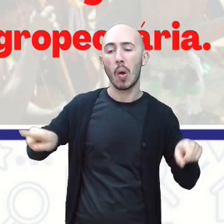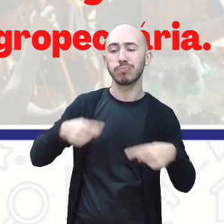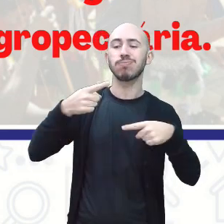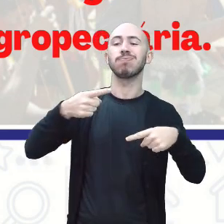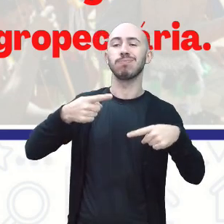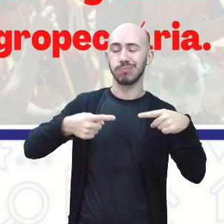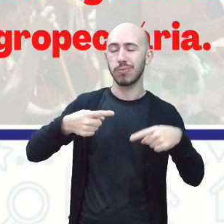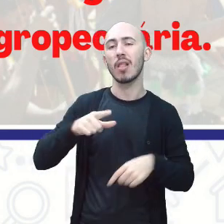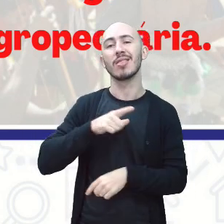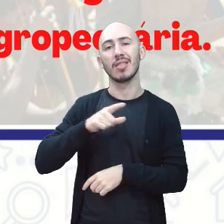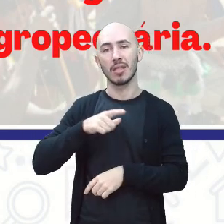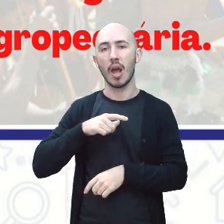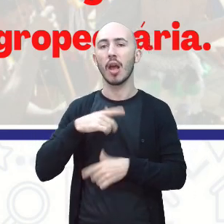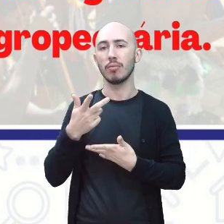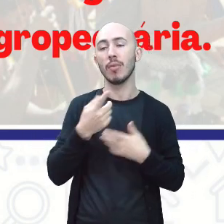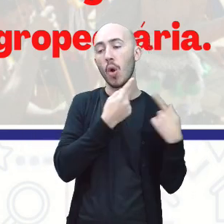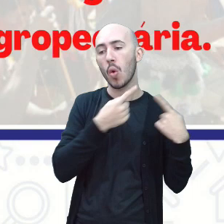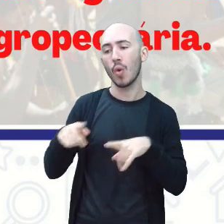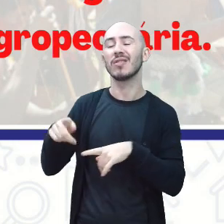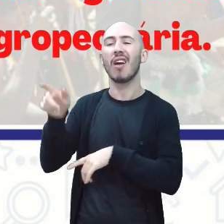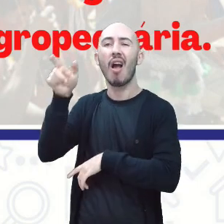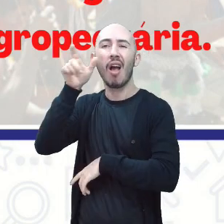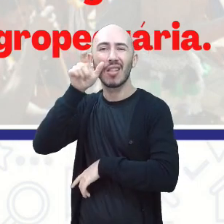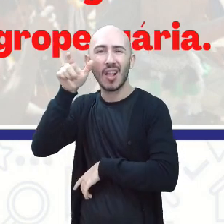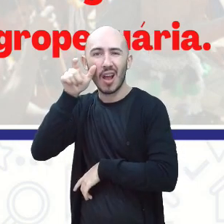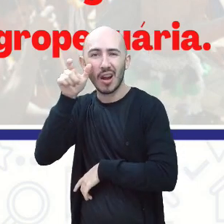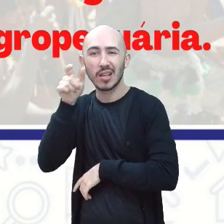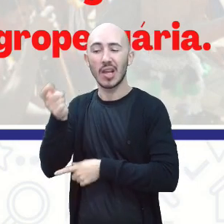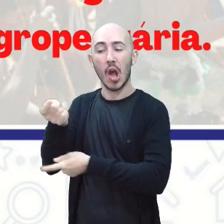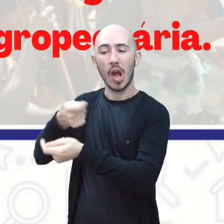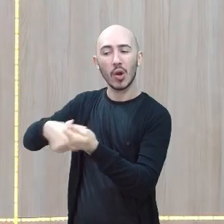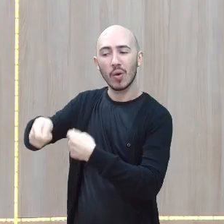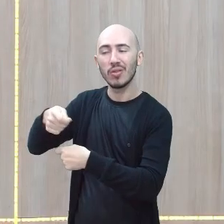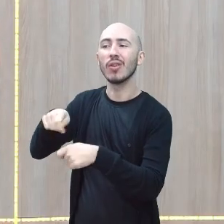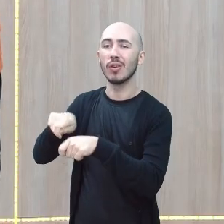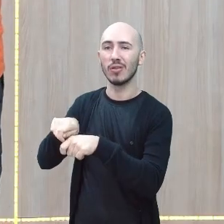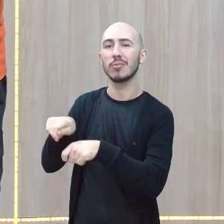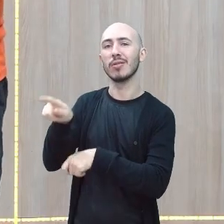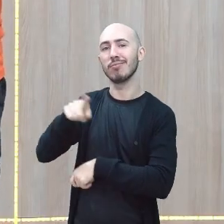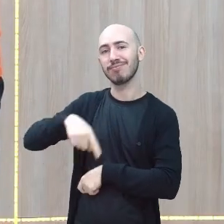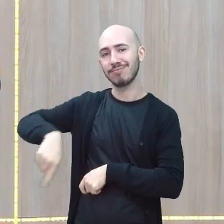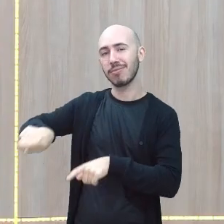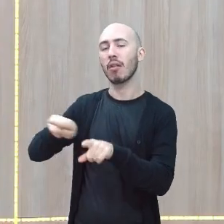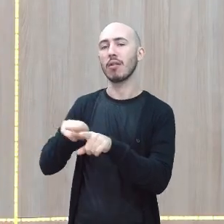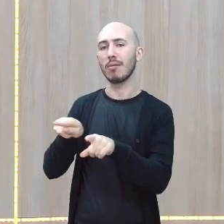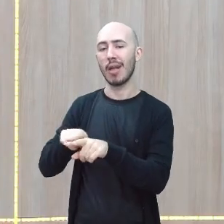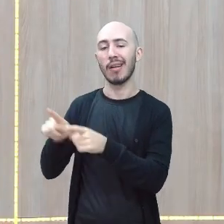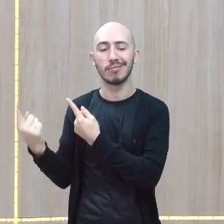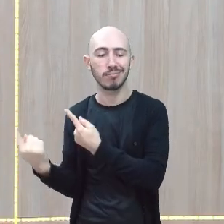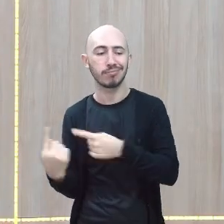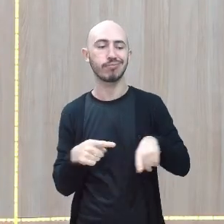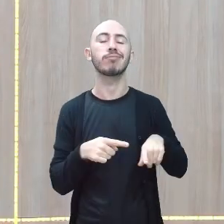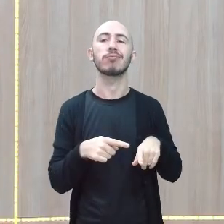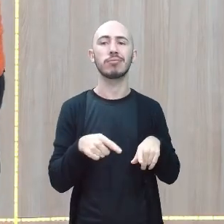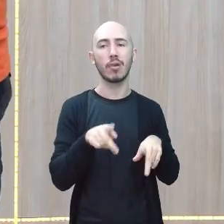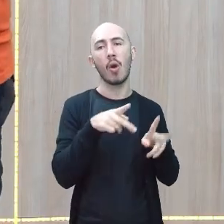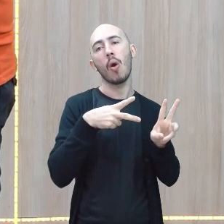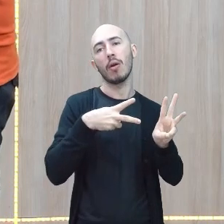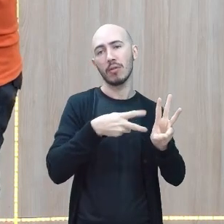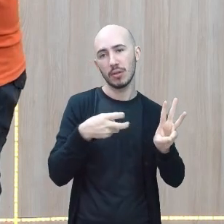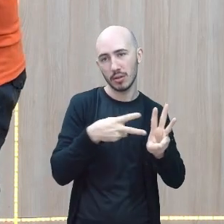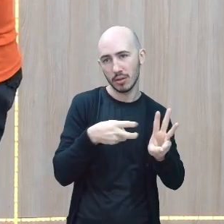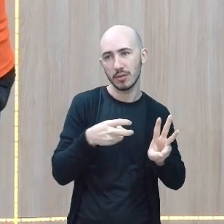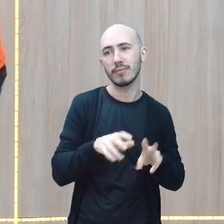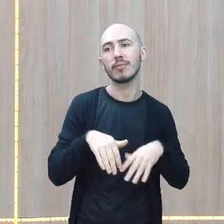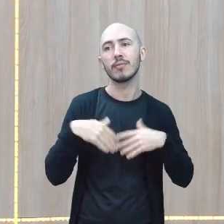interesses econômicos, contra os interesses, né, de determinados grupos, né, ruralistas.